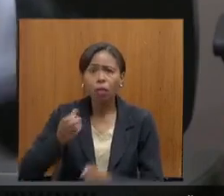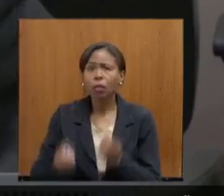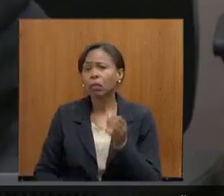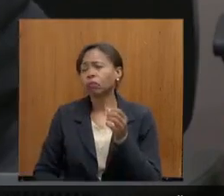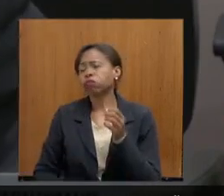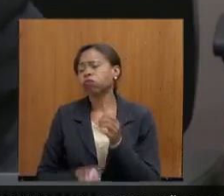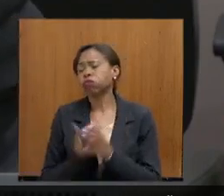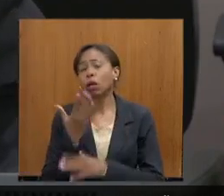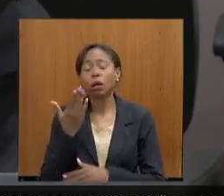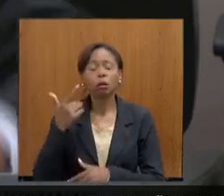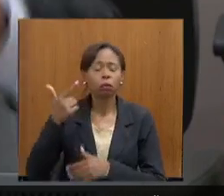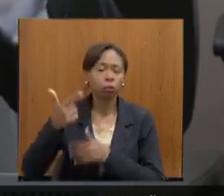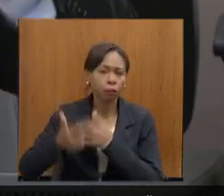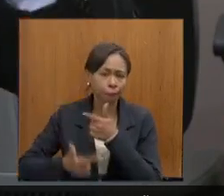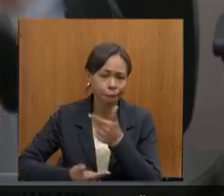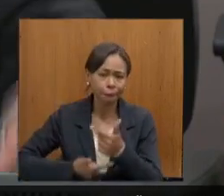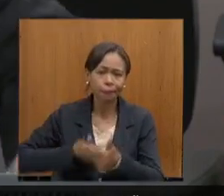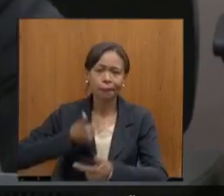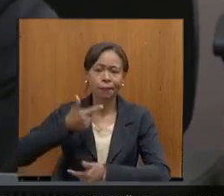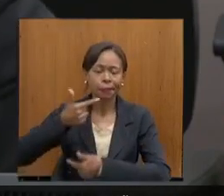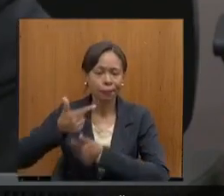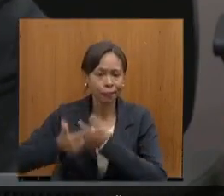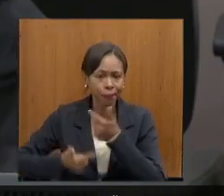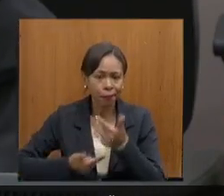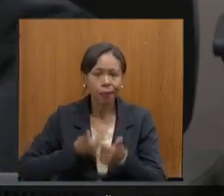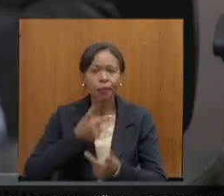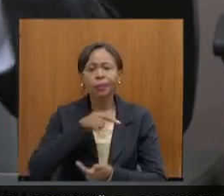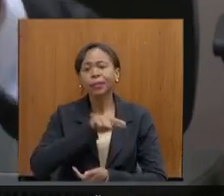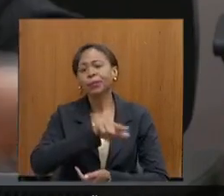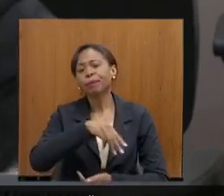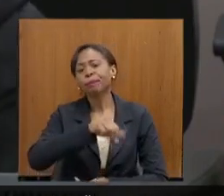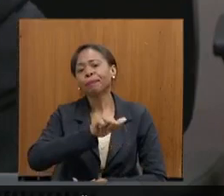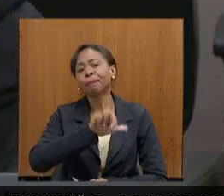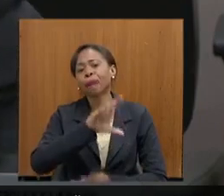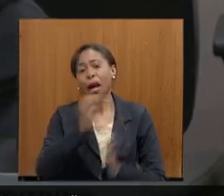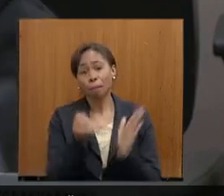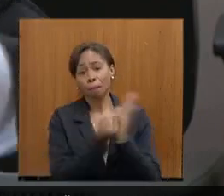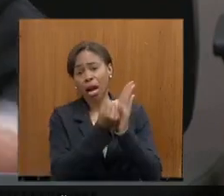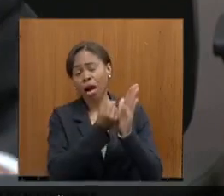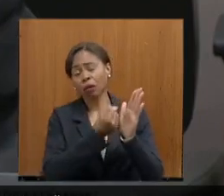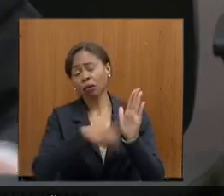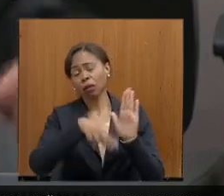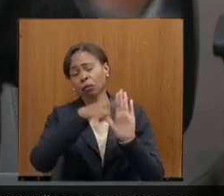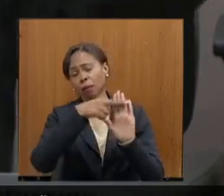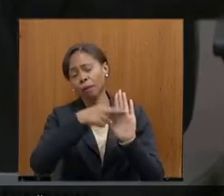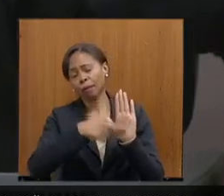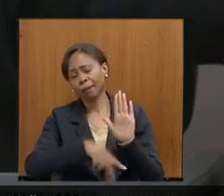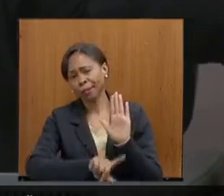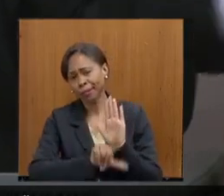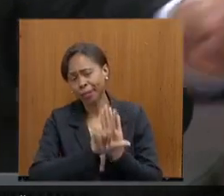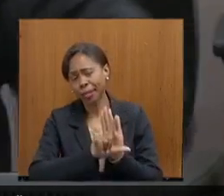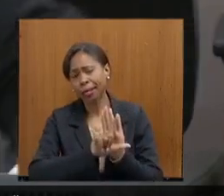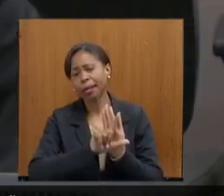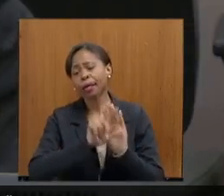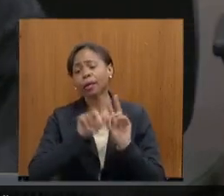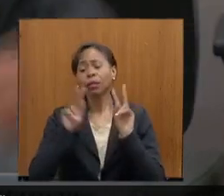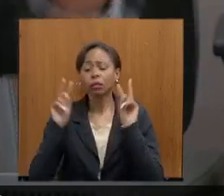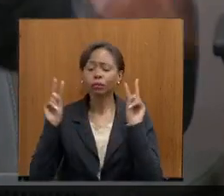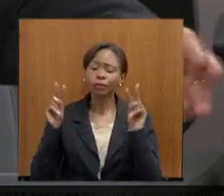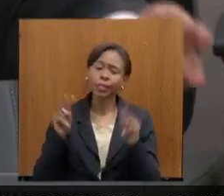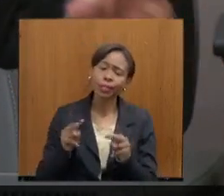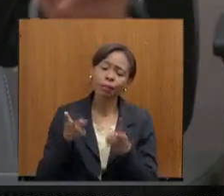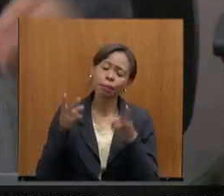trabalhamos muito iniciamos através do marco regulatório vimos ouvimos Todo o estado e graças a sua